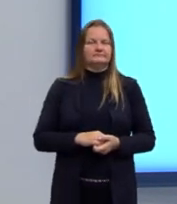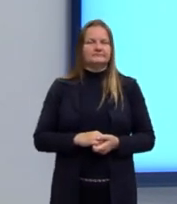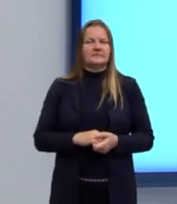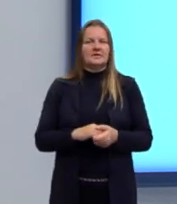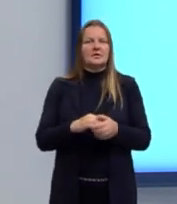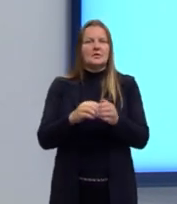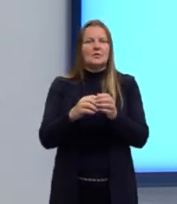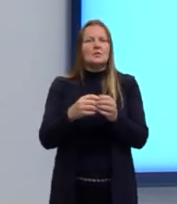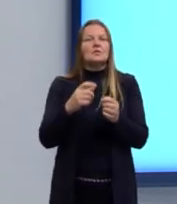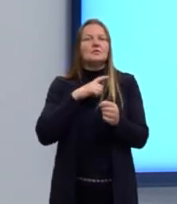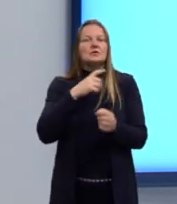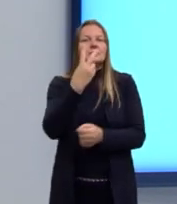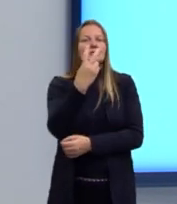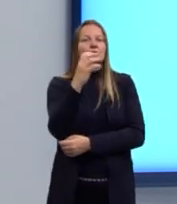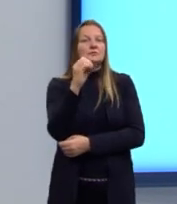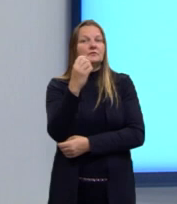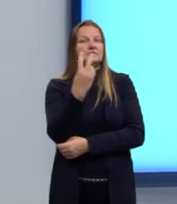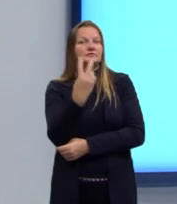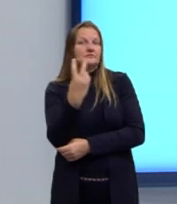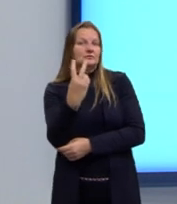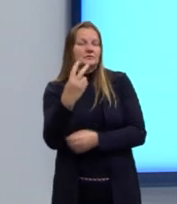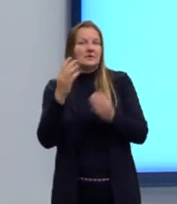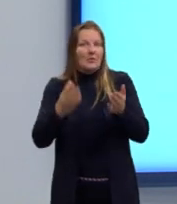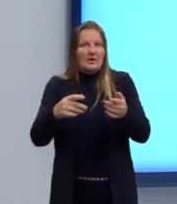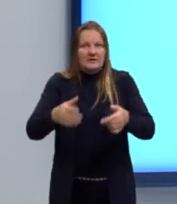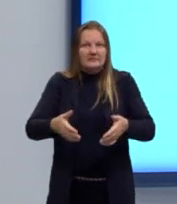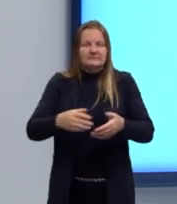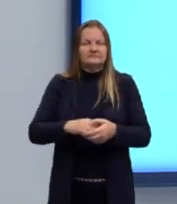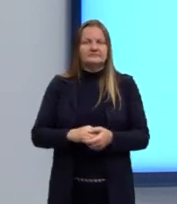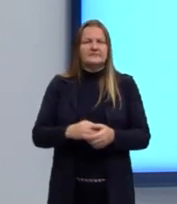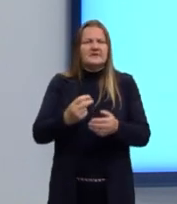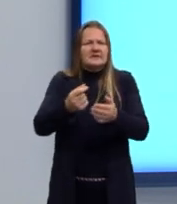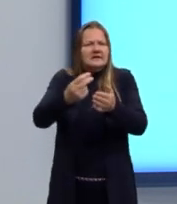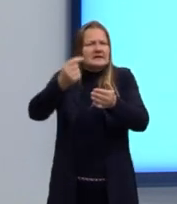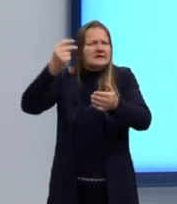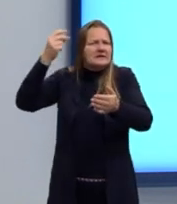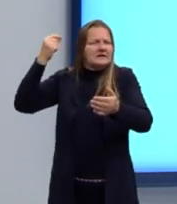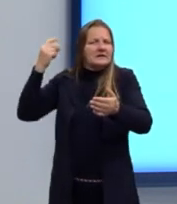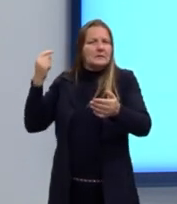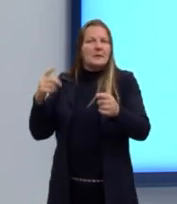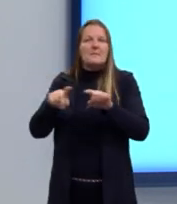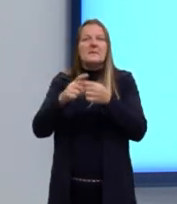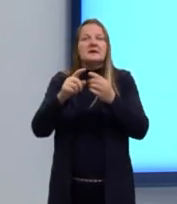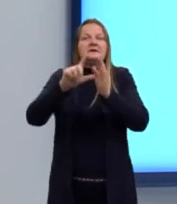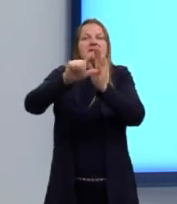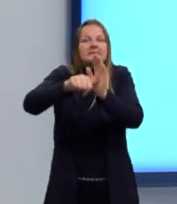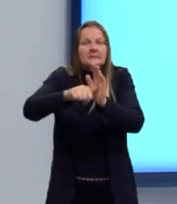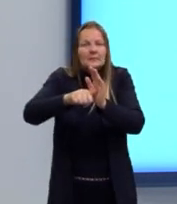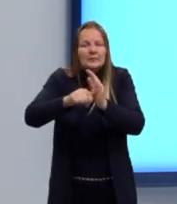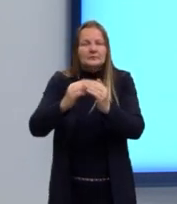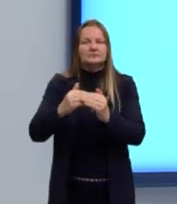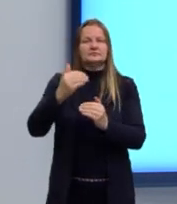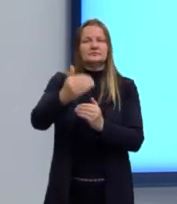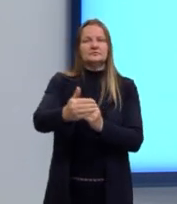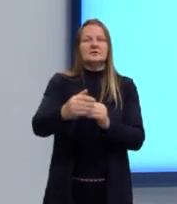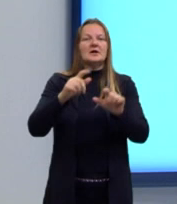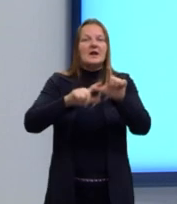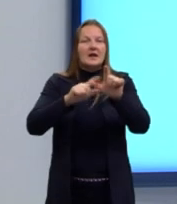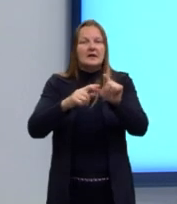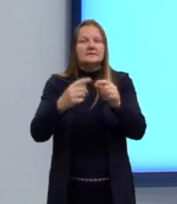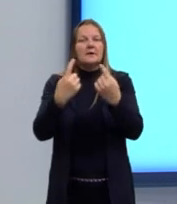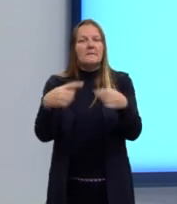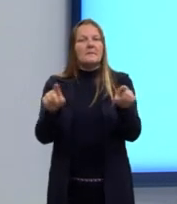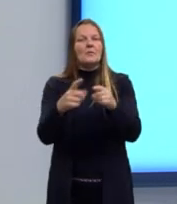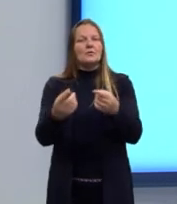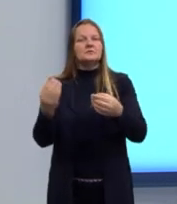gravação em 2022 na época isso gerou um burburinho mas depois disso né letras de música